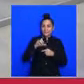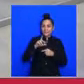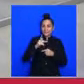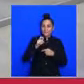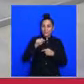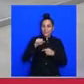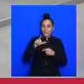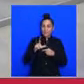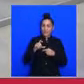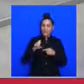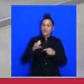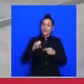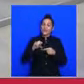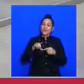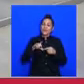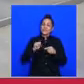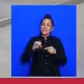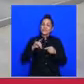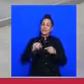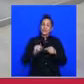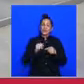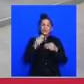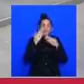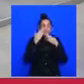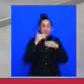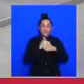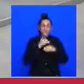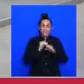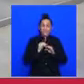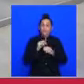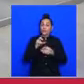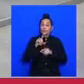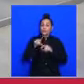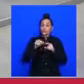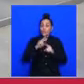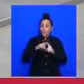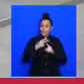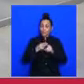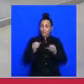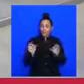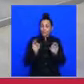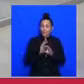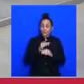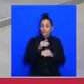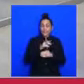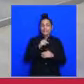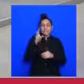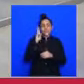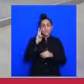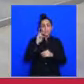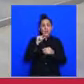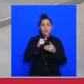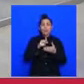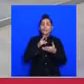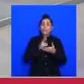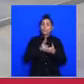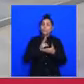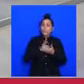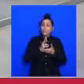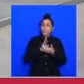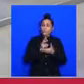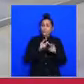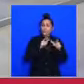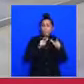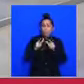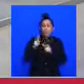nossos auditores populares sorteio da Dupla Sena realizado validado lembre-se após a apuração Você poderá saber de onde são as apostas